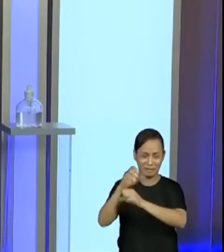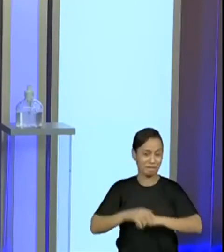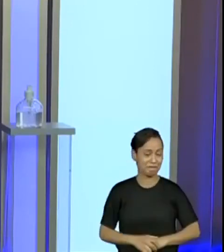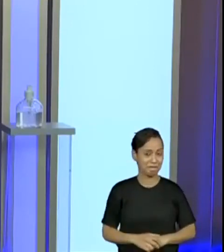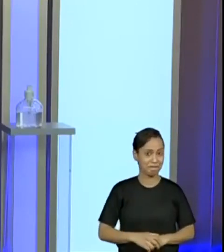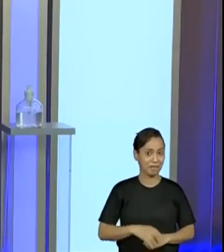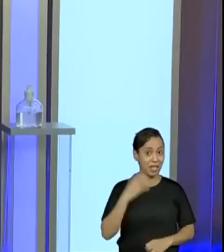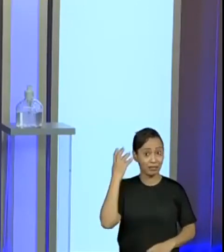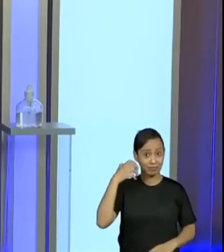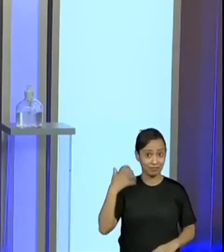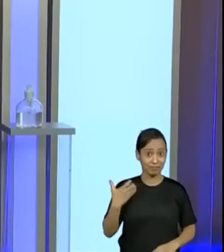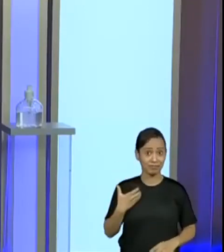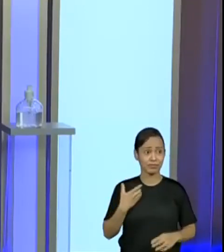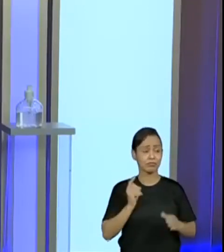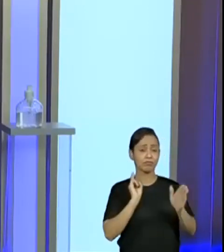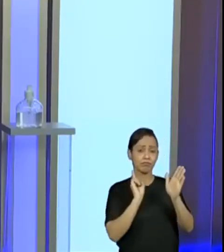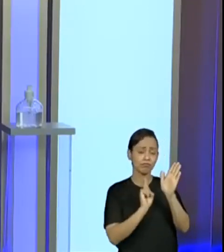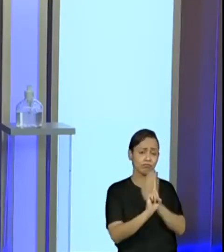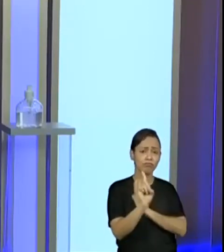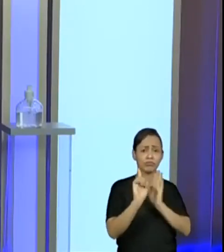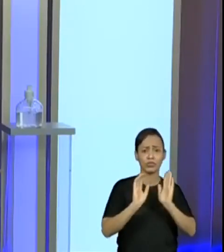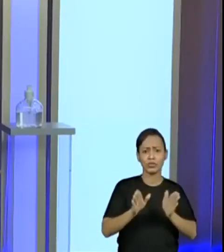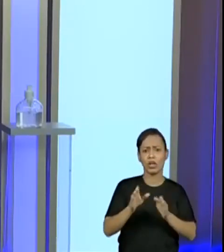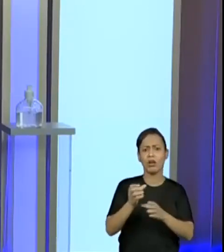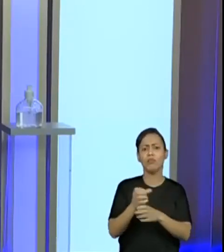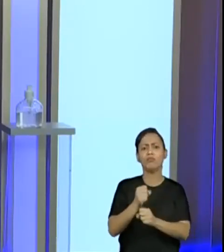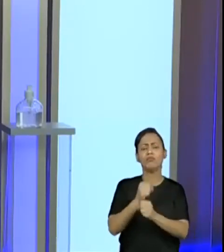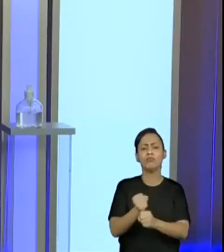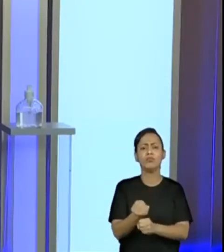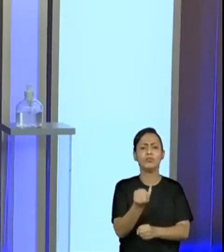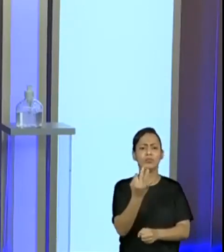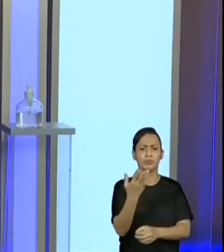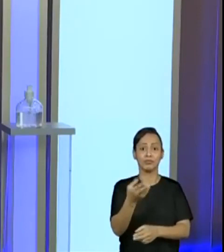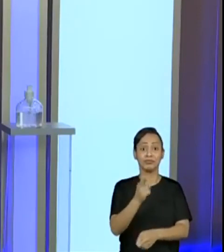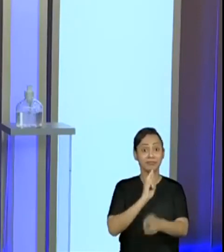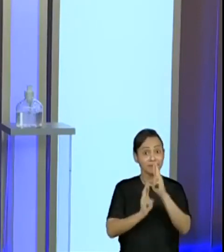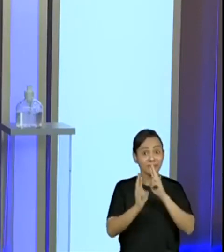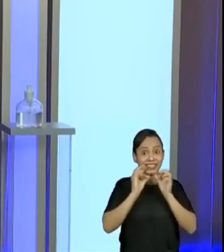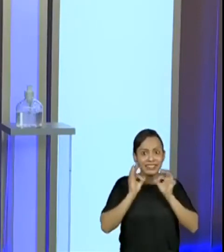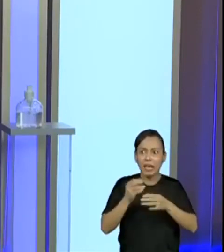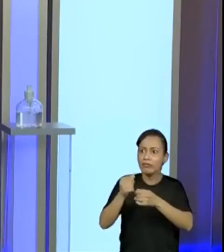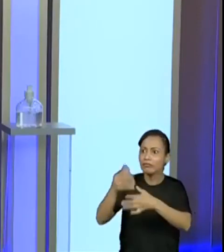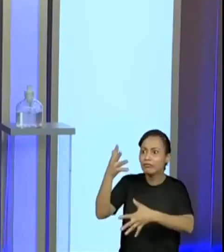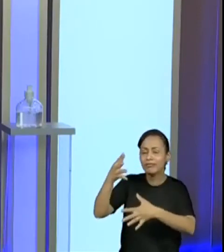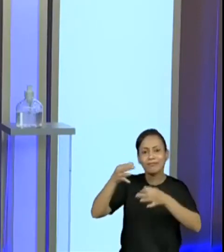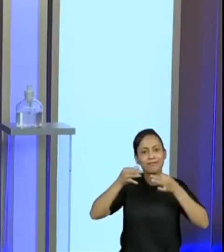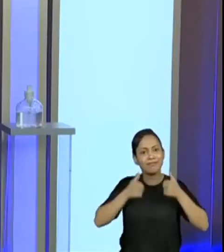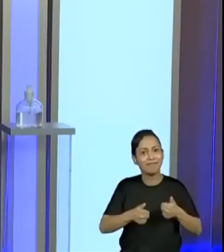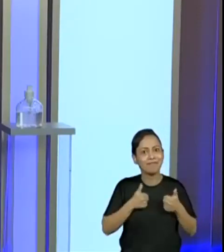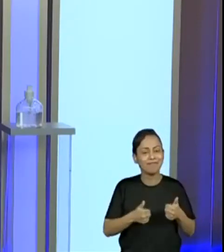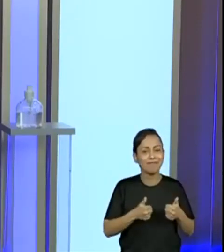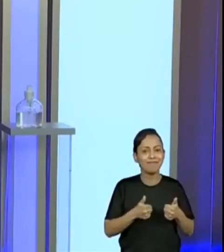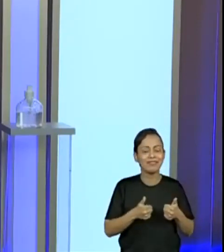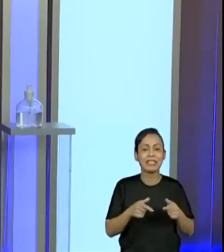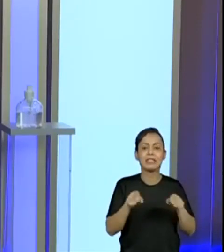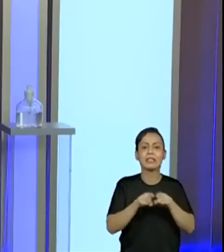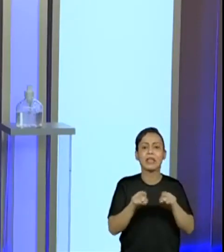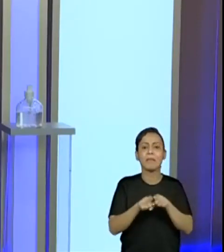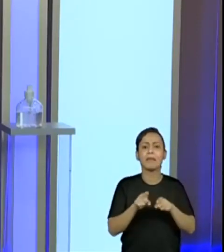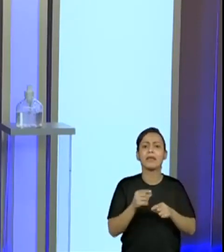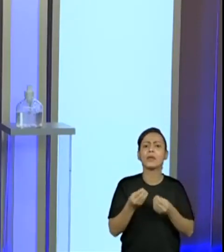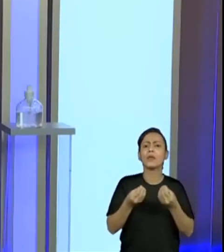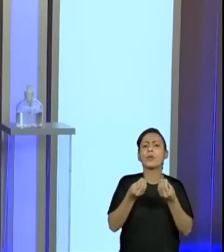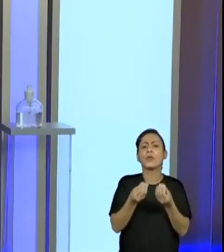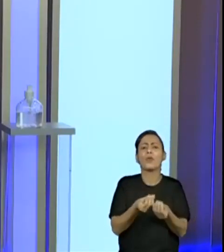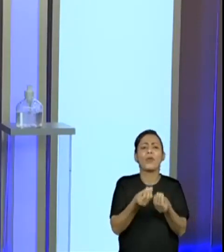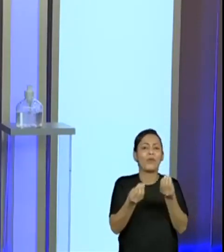vocês, vocês já responderam o número de participantes mínimos, a gente também teve lá o que a gente brinca, eu contei que a gente pegava retalhos ali,